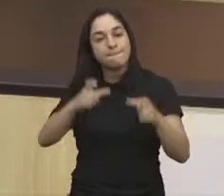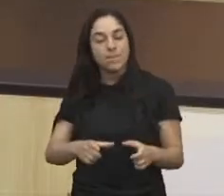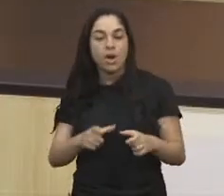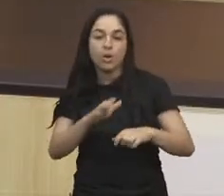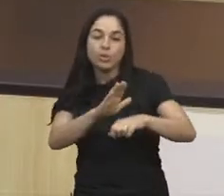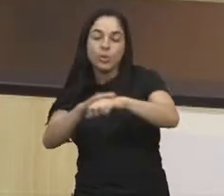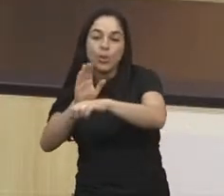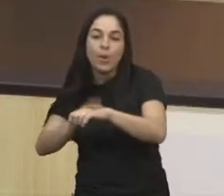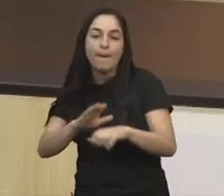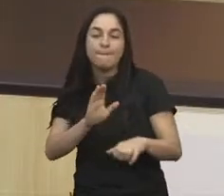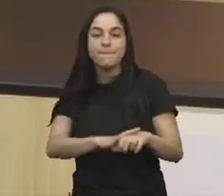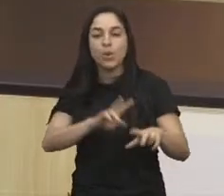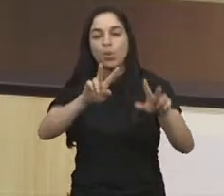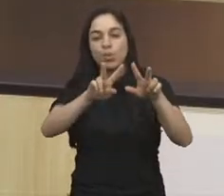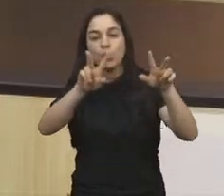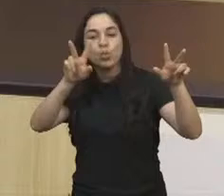tema.